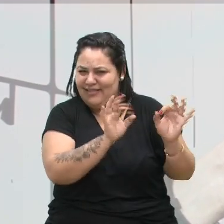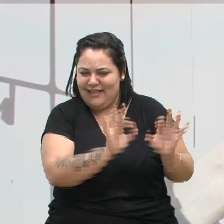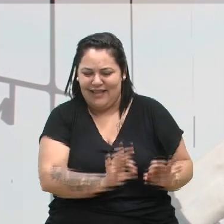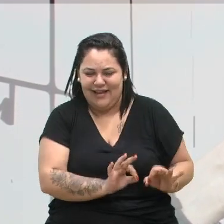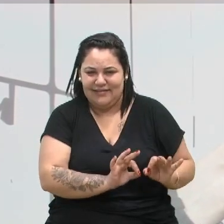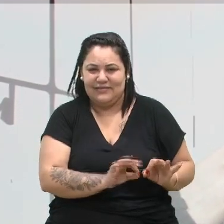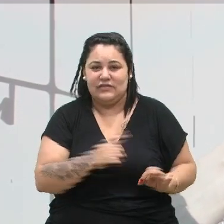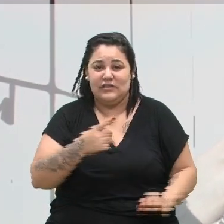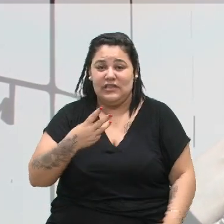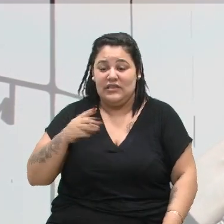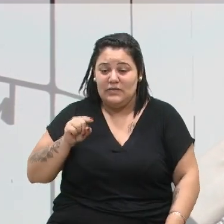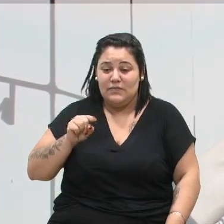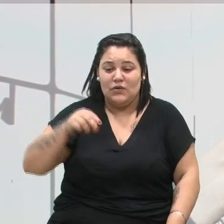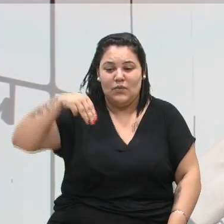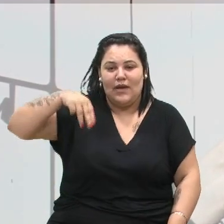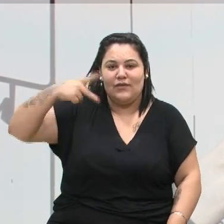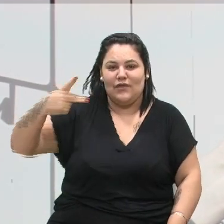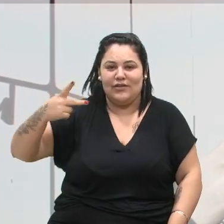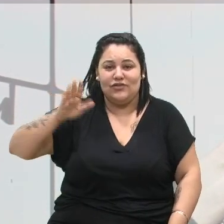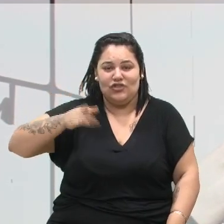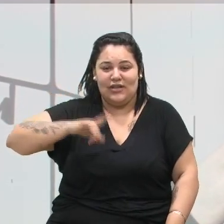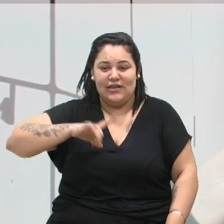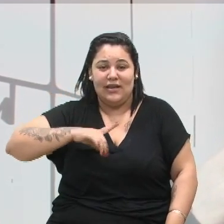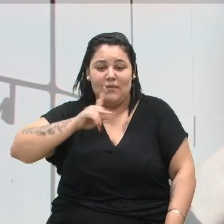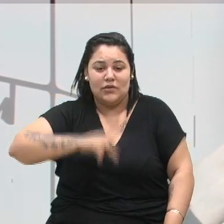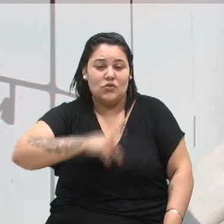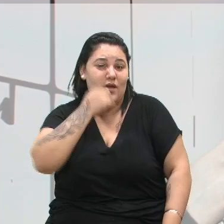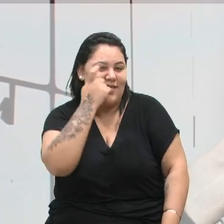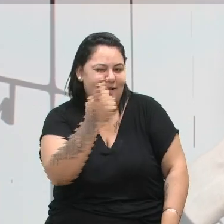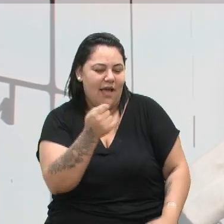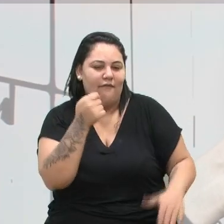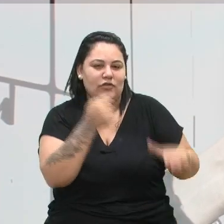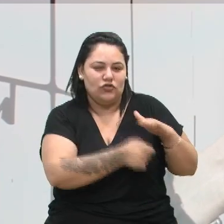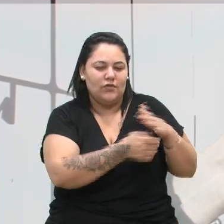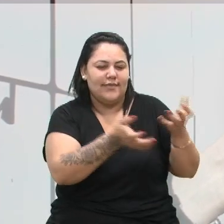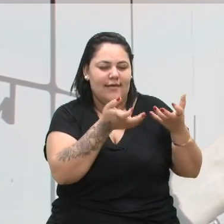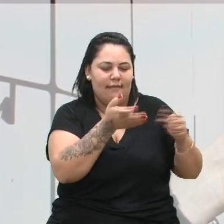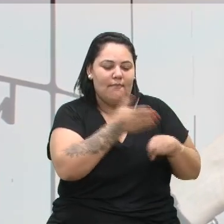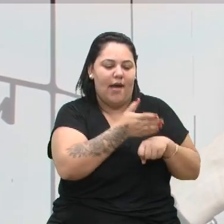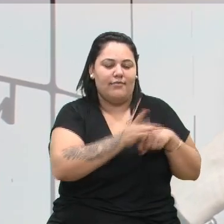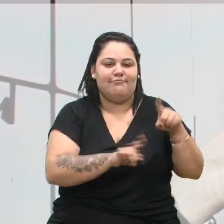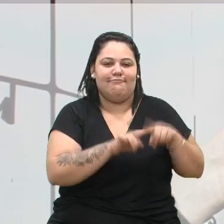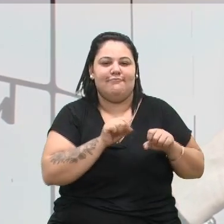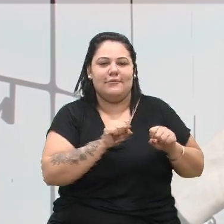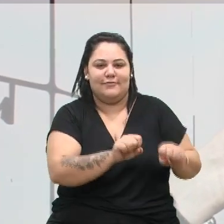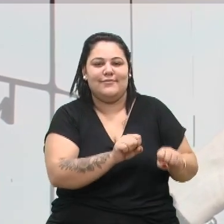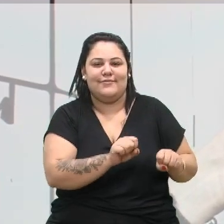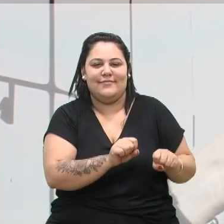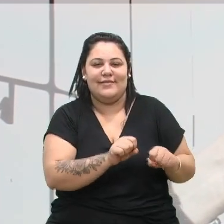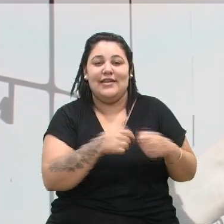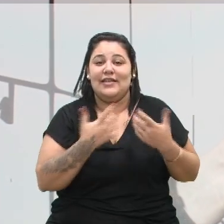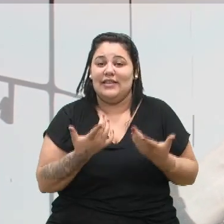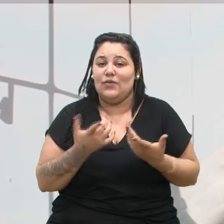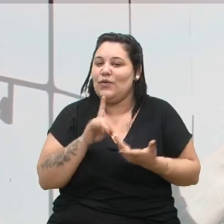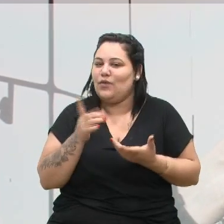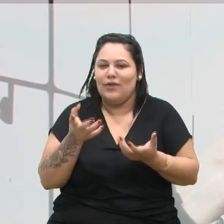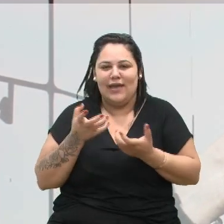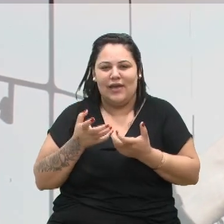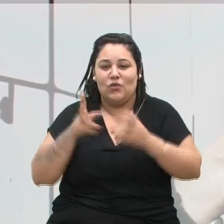mil metros quadrados e já tem pessoas interessadas, investidores interessados. Então, o que eu não quero é que o assunto